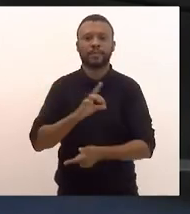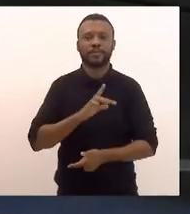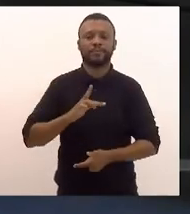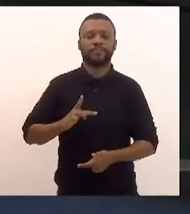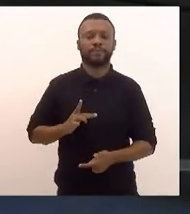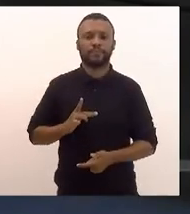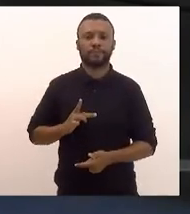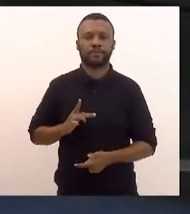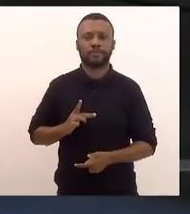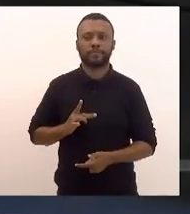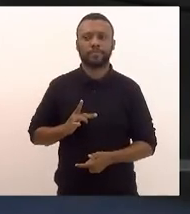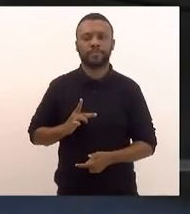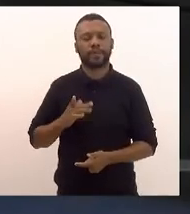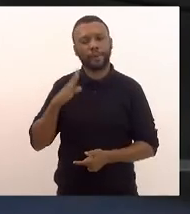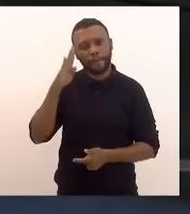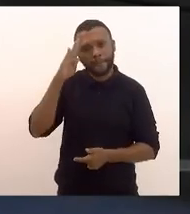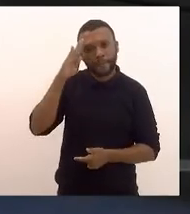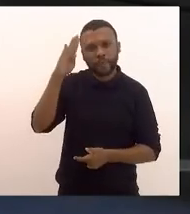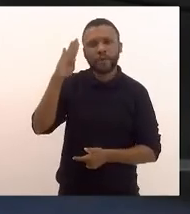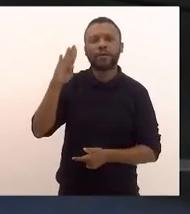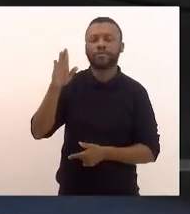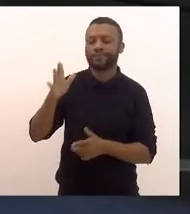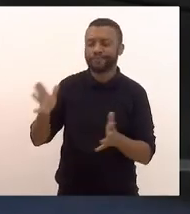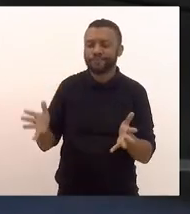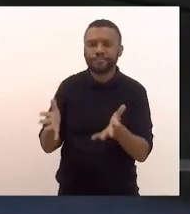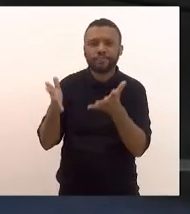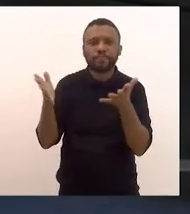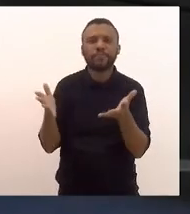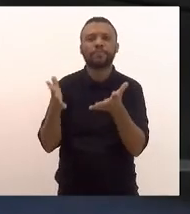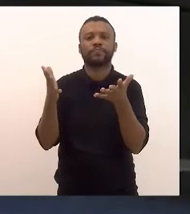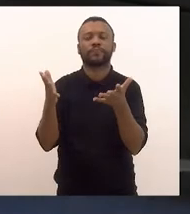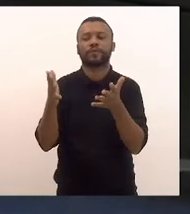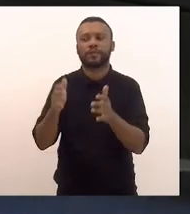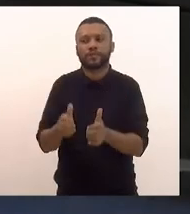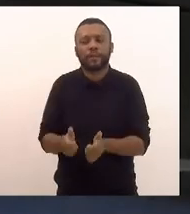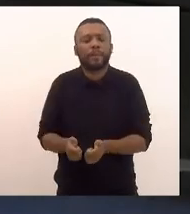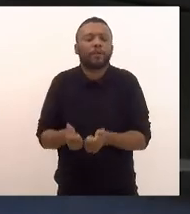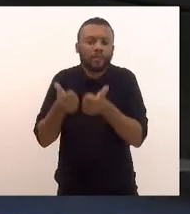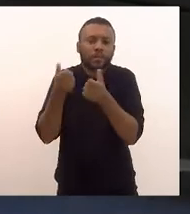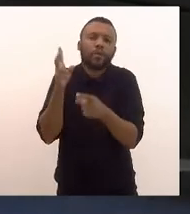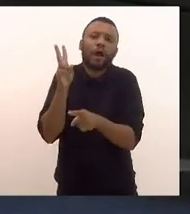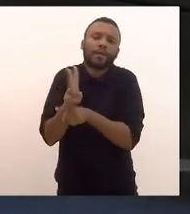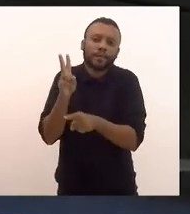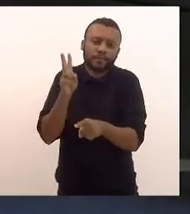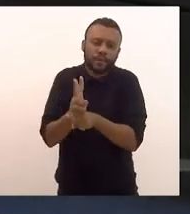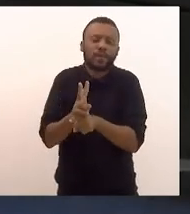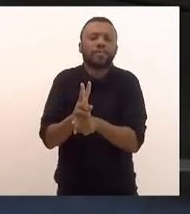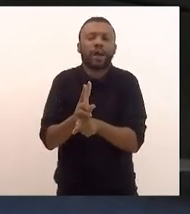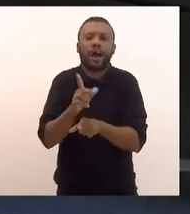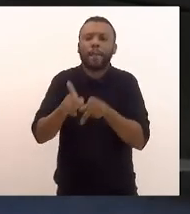Pública inclusive contribuindo muito na melhor o atendimento aos banner árabes